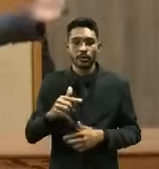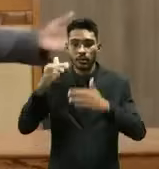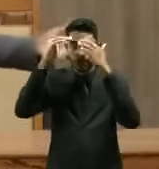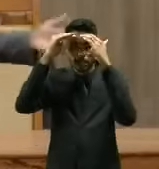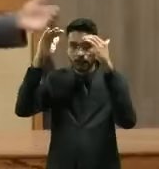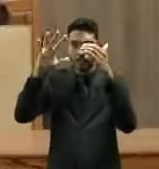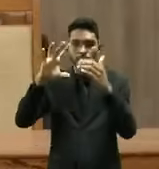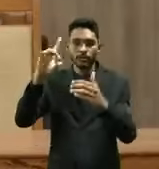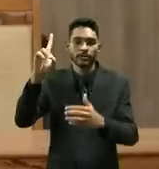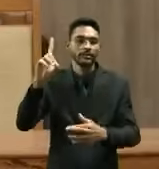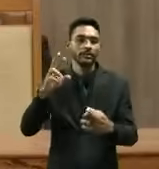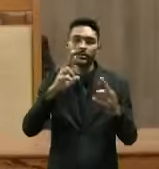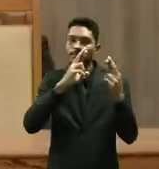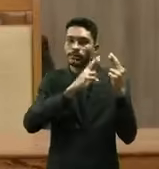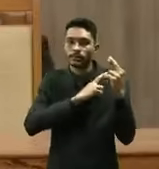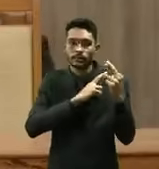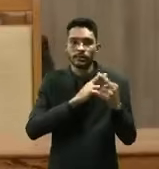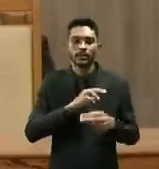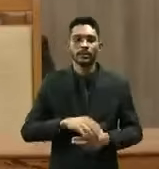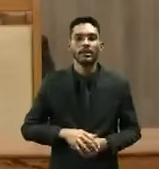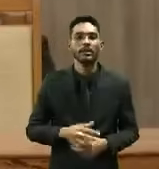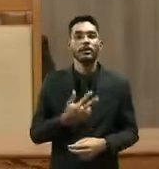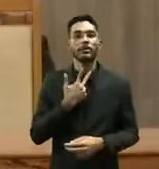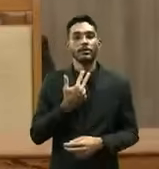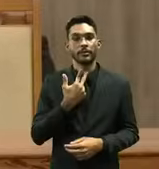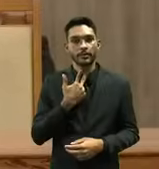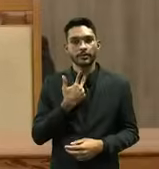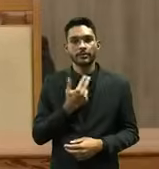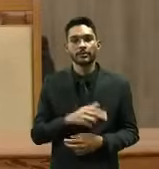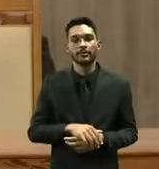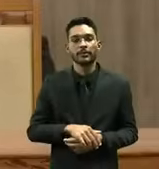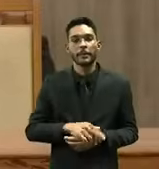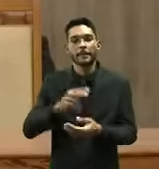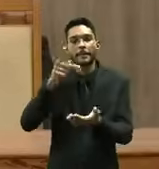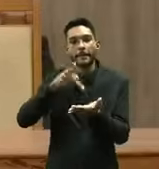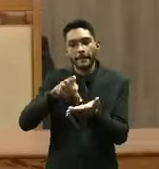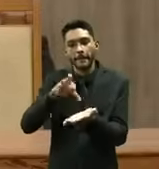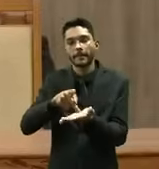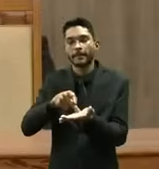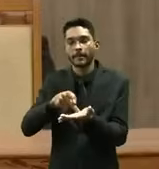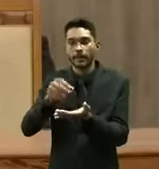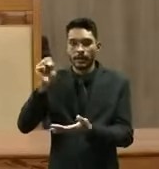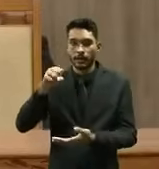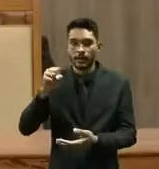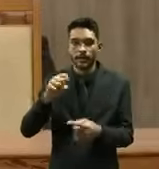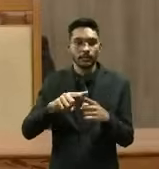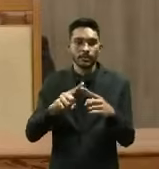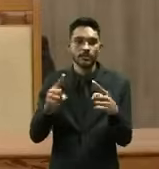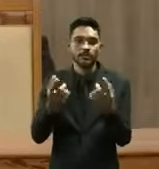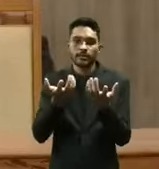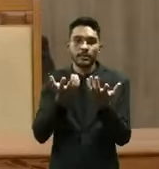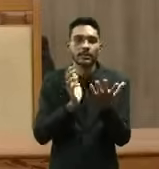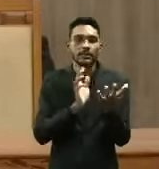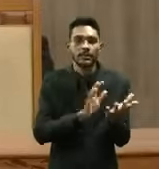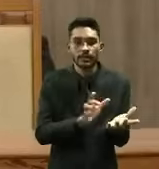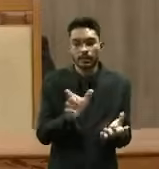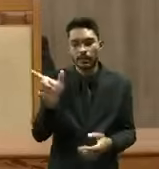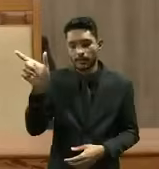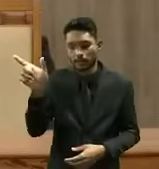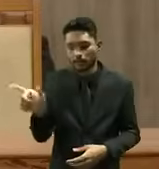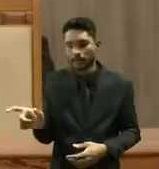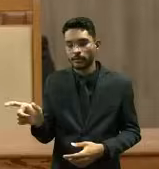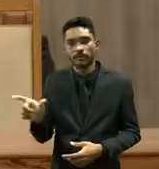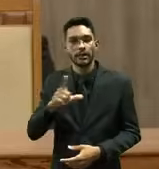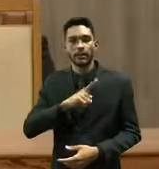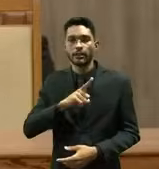posso não concordar com o ponto de vista de alguém mas isso não quer dizer que aquela pessoa ela não ten seus bons princípios